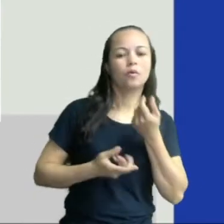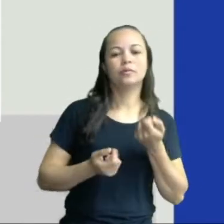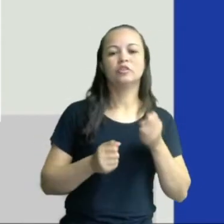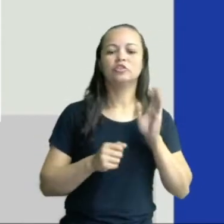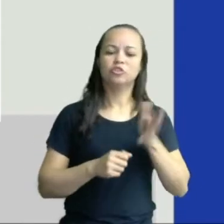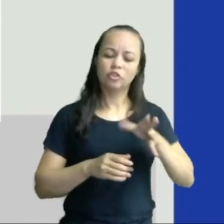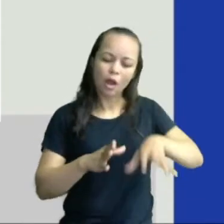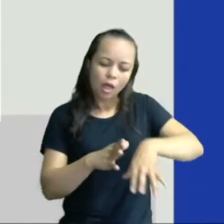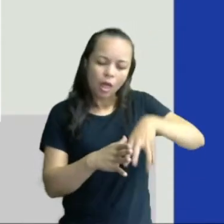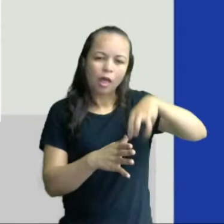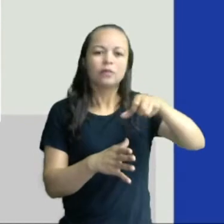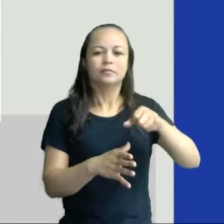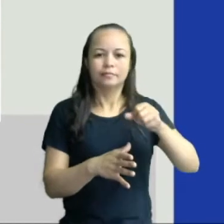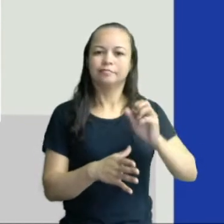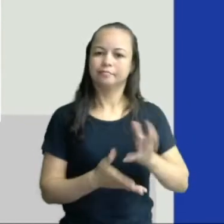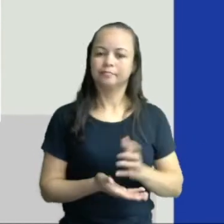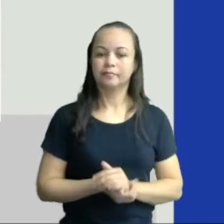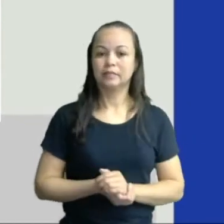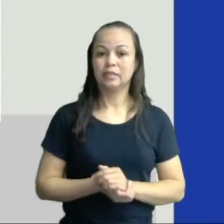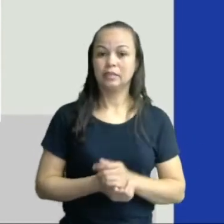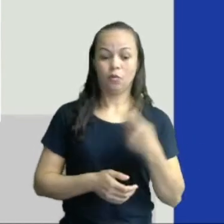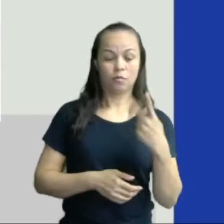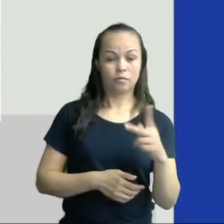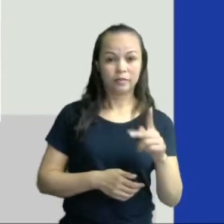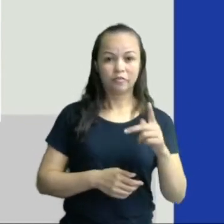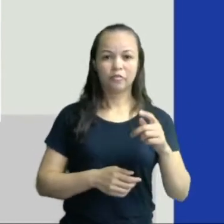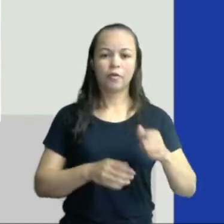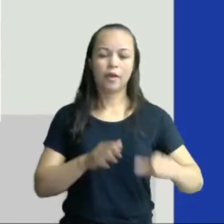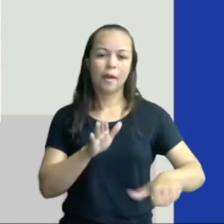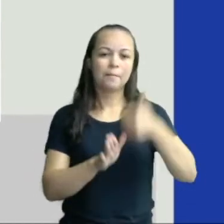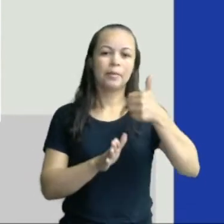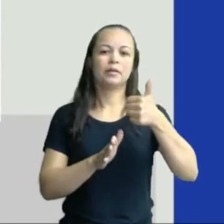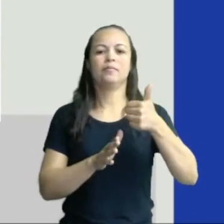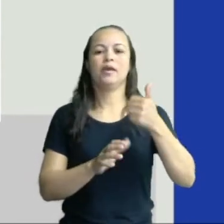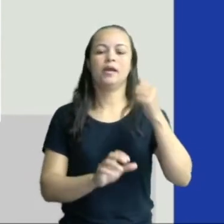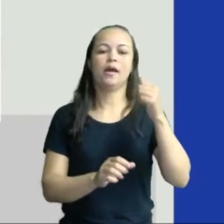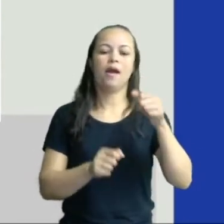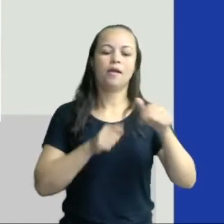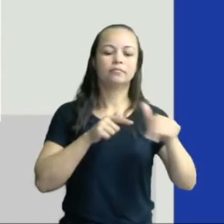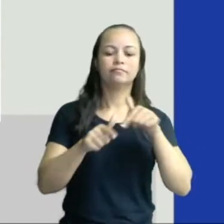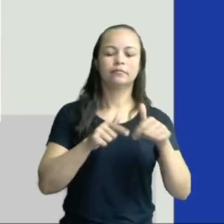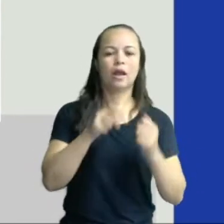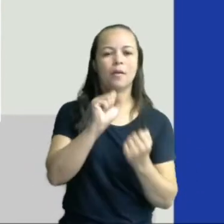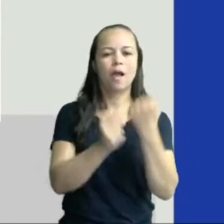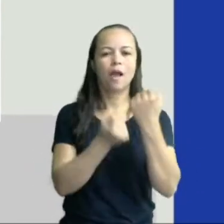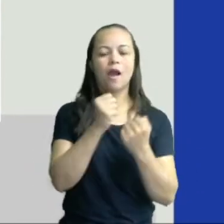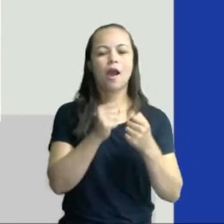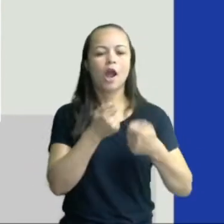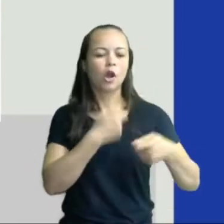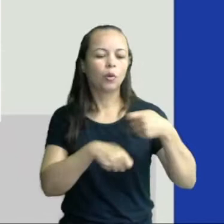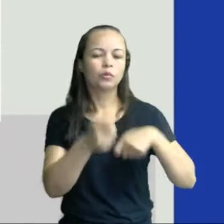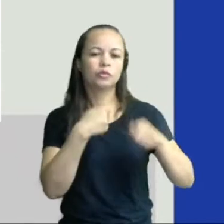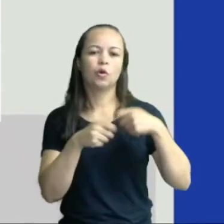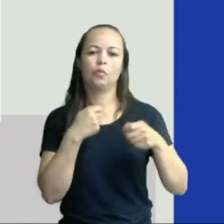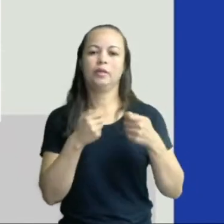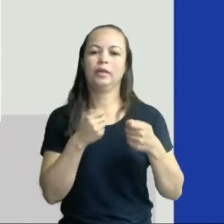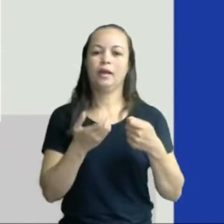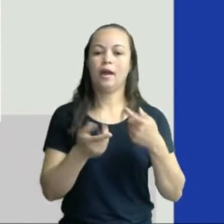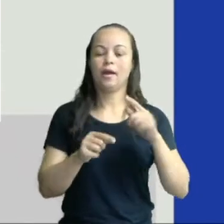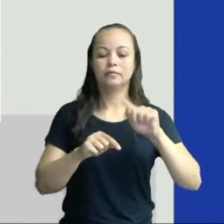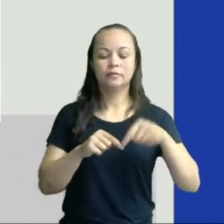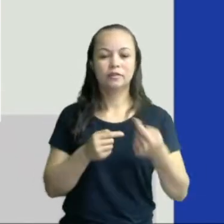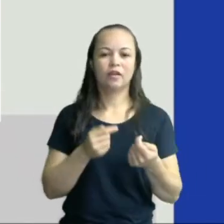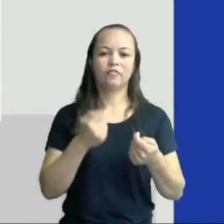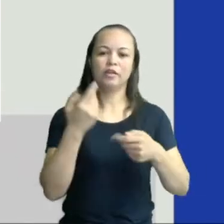a primeira atividade econômica realizada no Brasil, através da exploração do pau-brasil